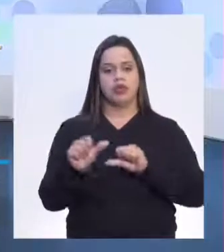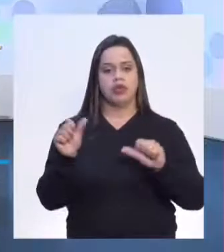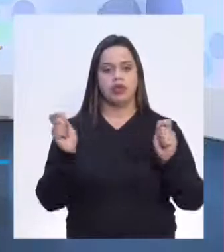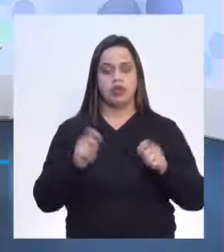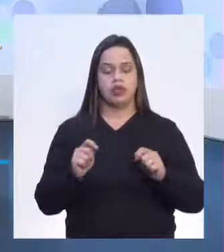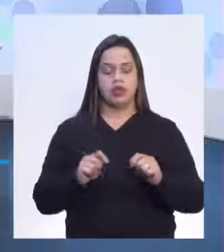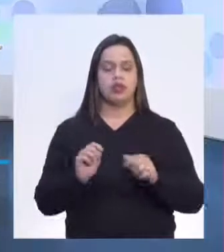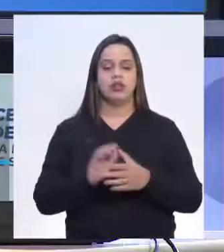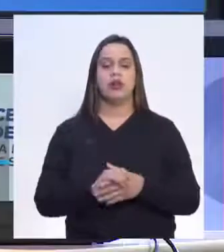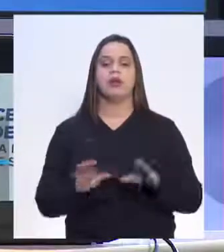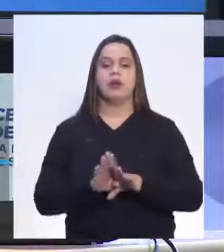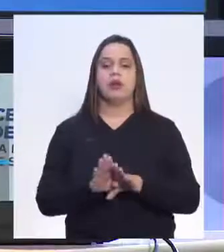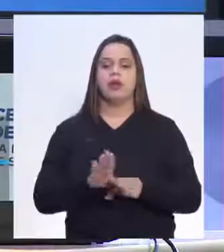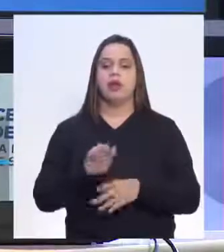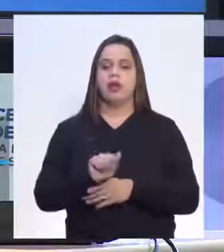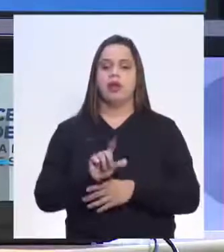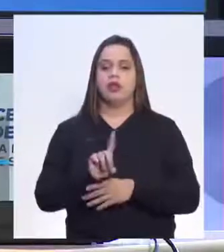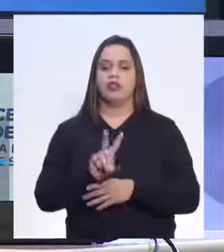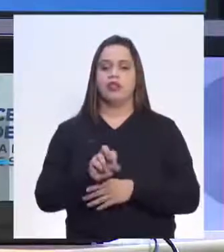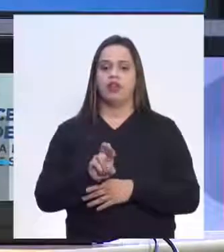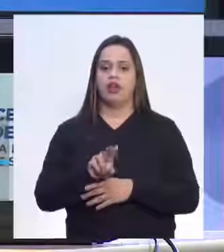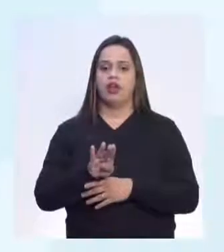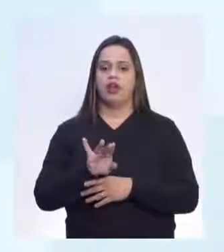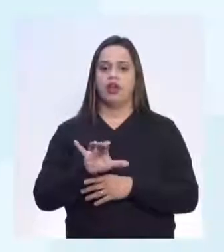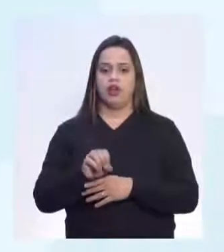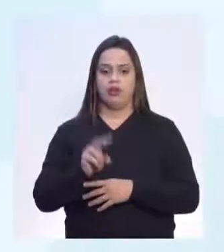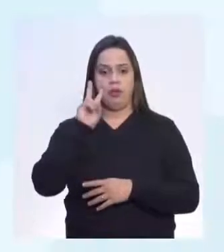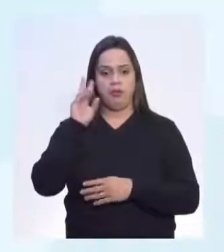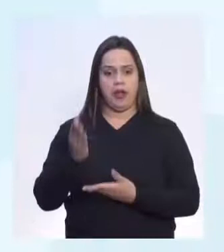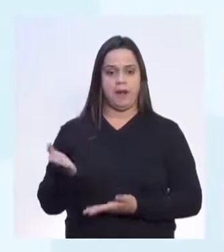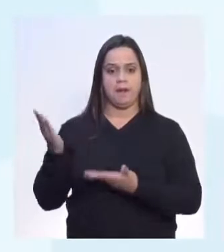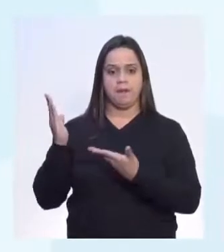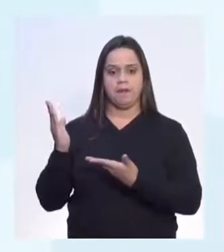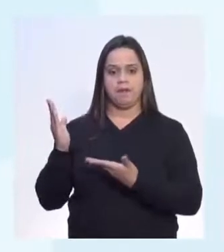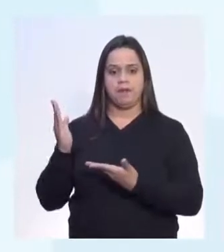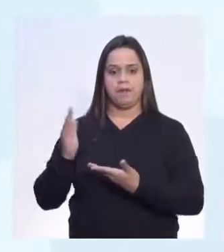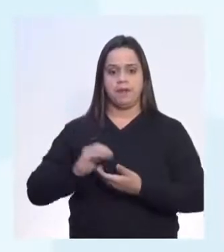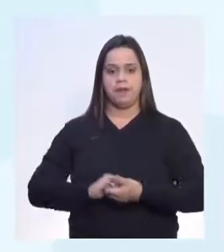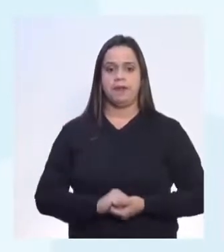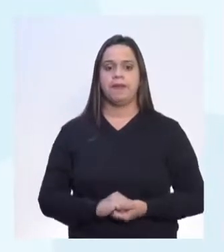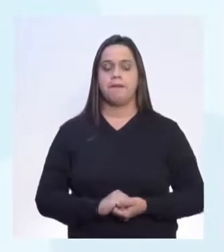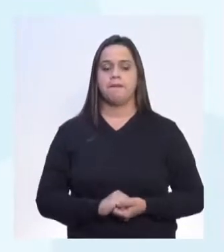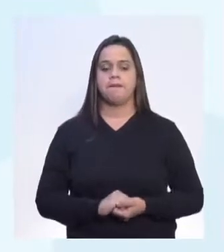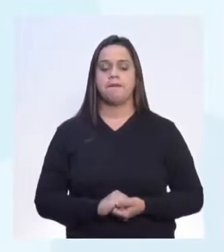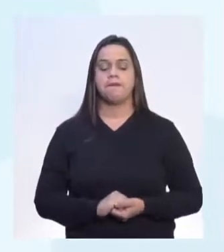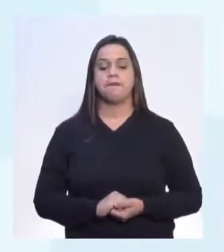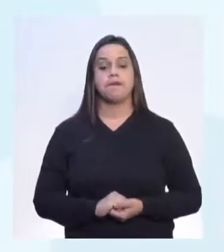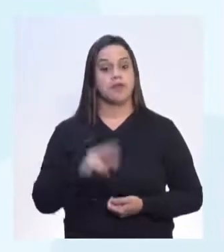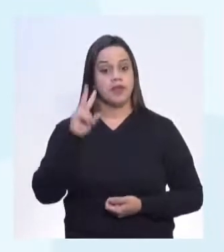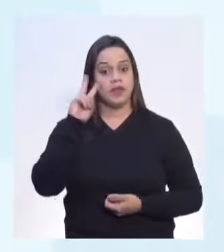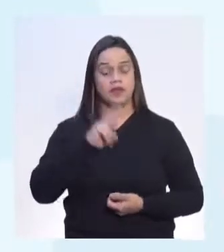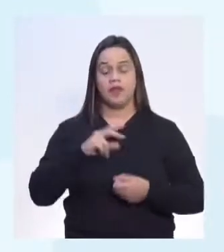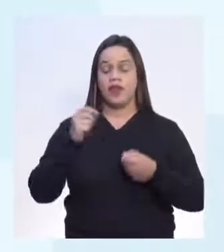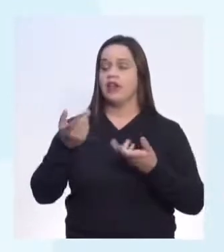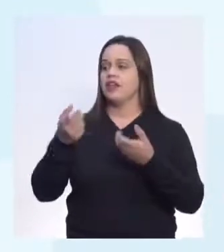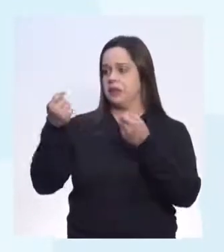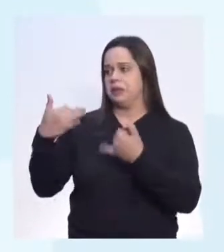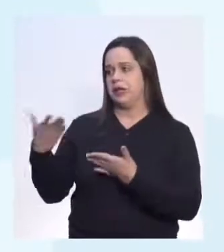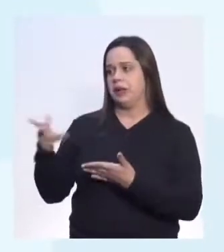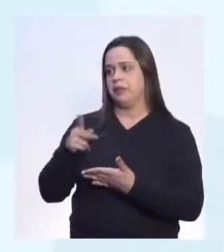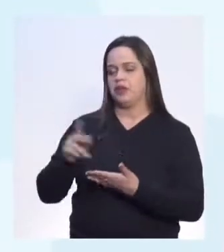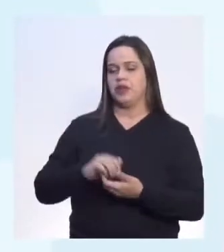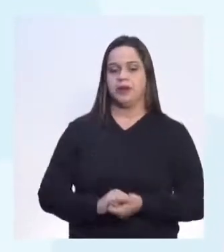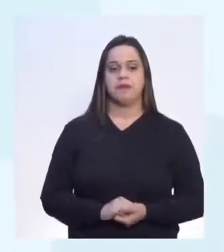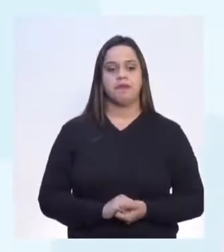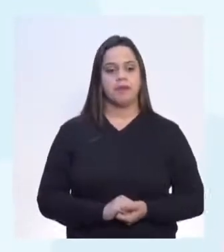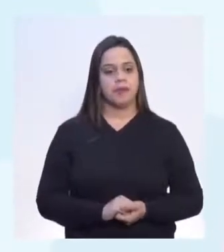do advérbio aí, Ó, né? vamos colocar lá? Presta atenção ali na tela. Olha lá a resposta. Explica para eles, Deia. Então, olha